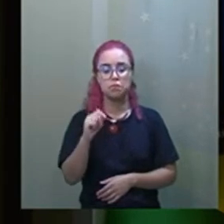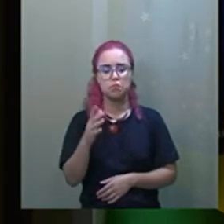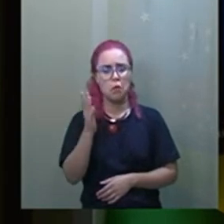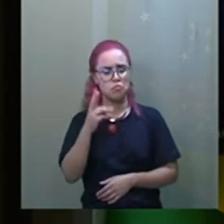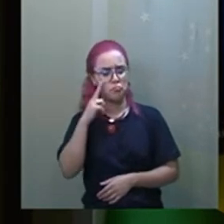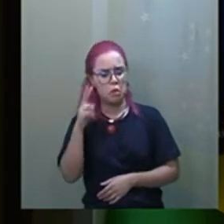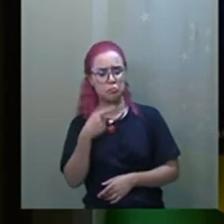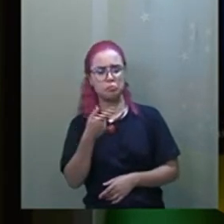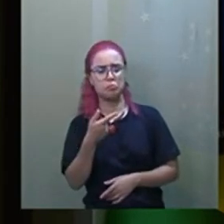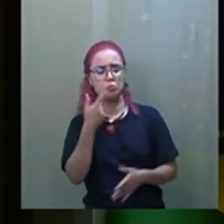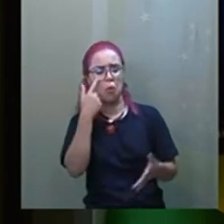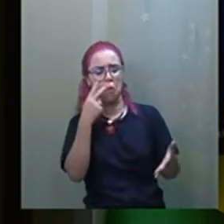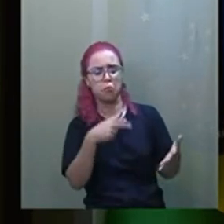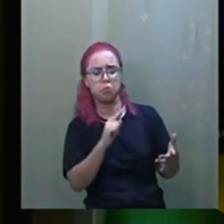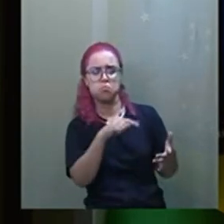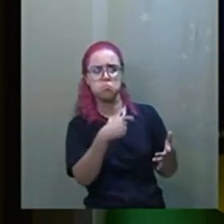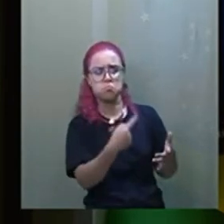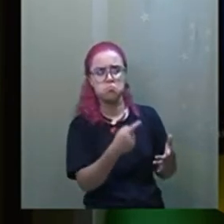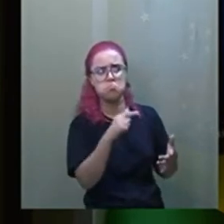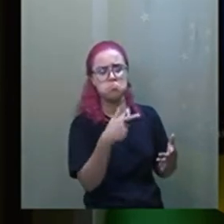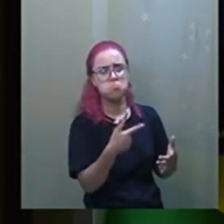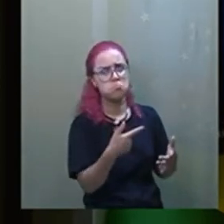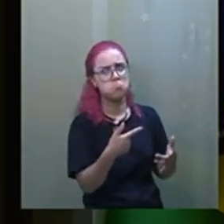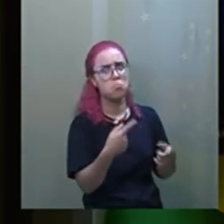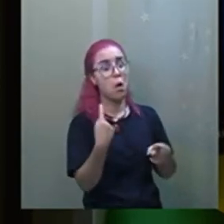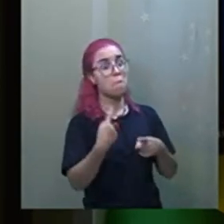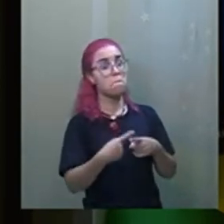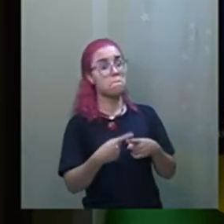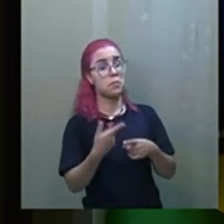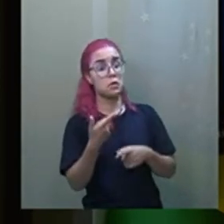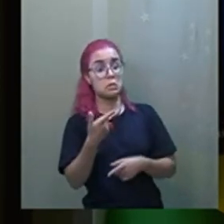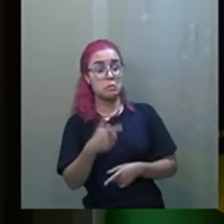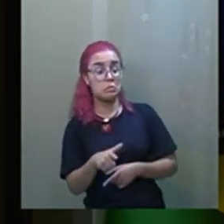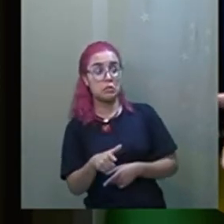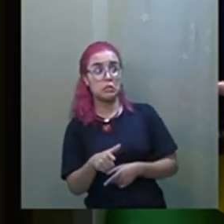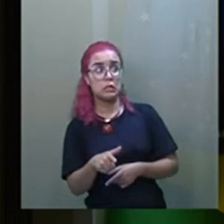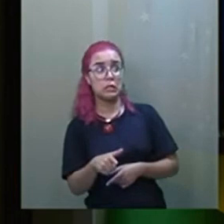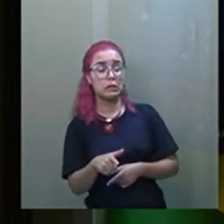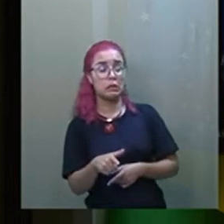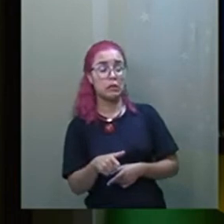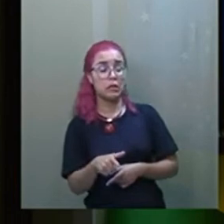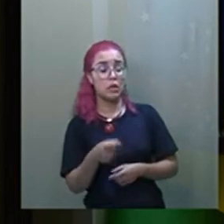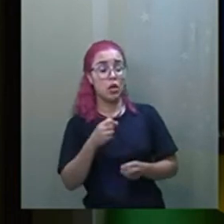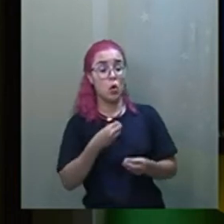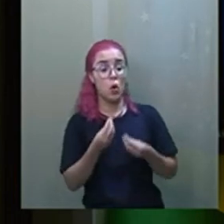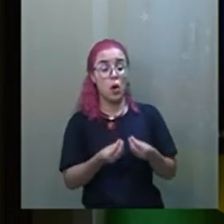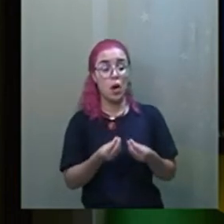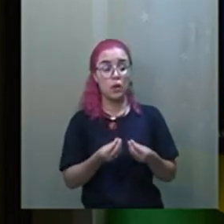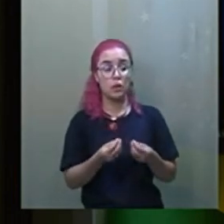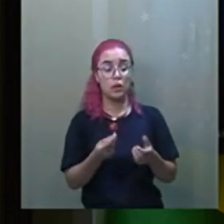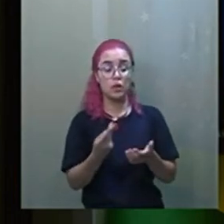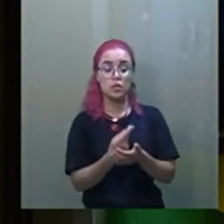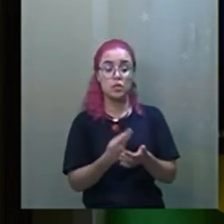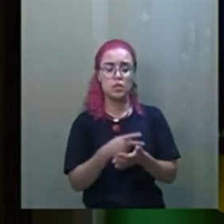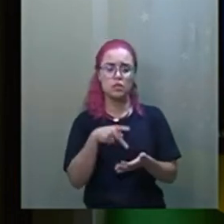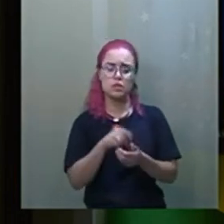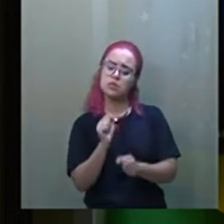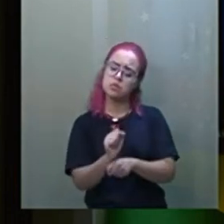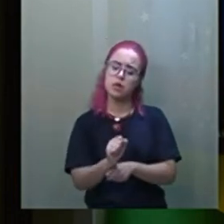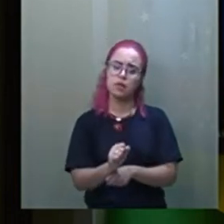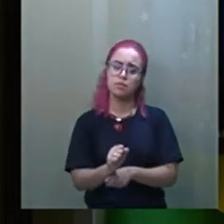essa exigência, porque não tem a eficácia esperada. Isso faz parte do